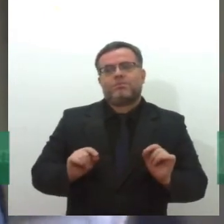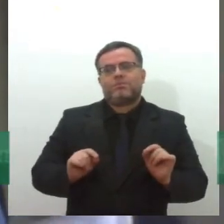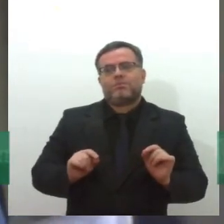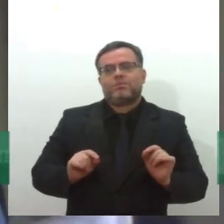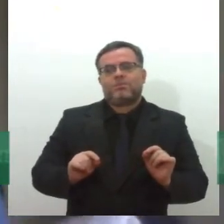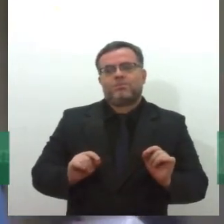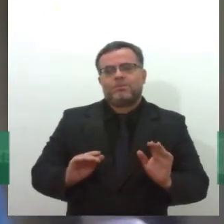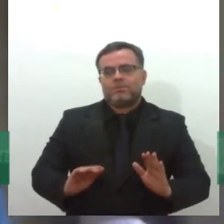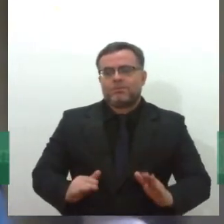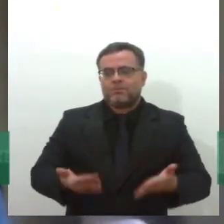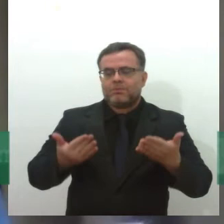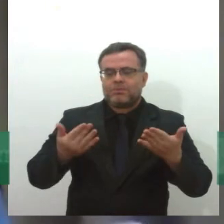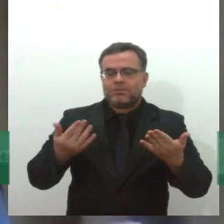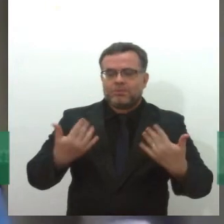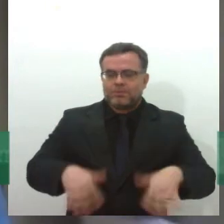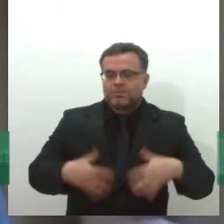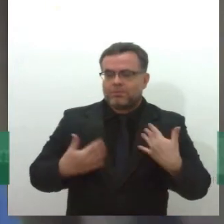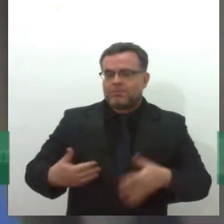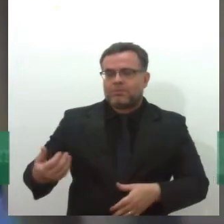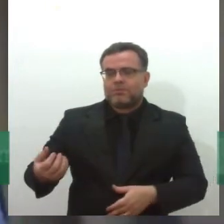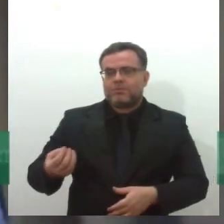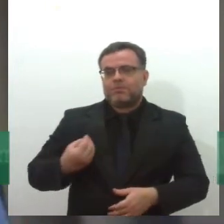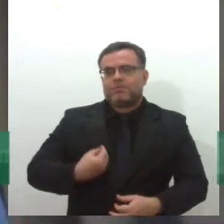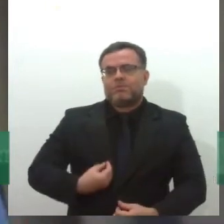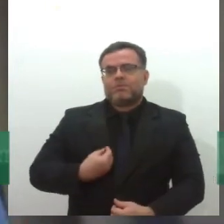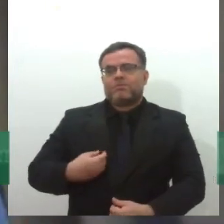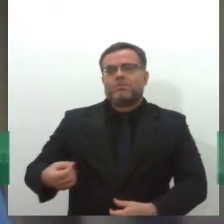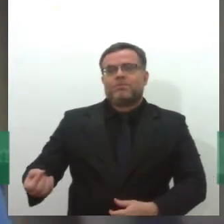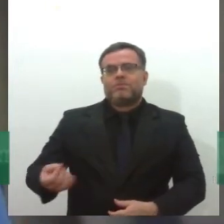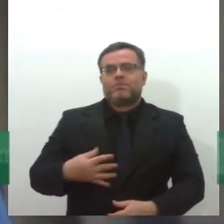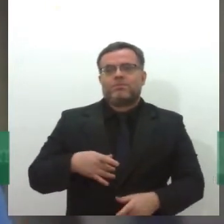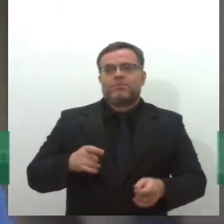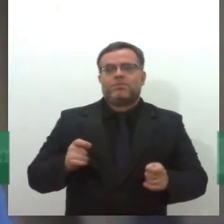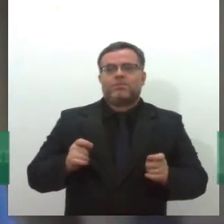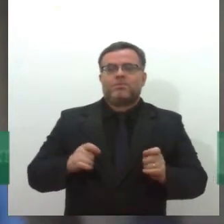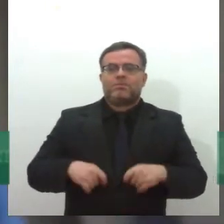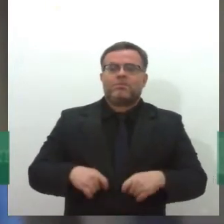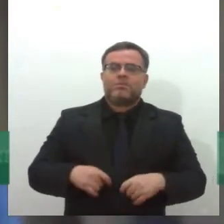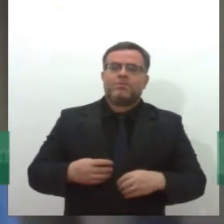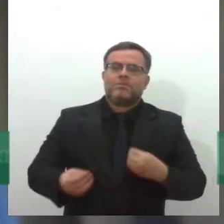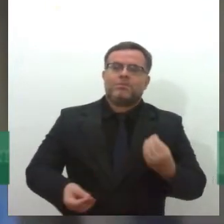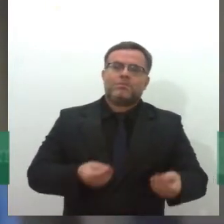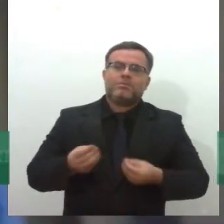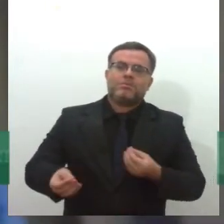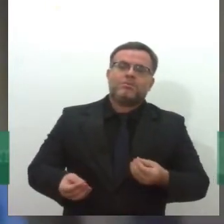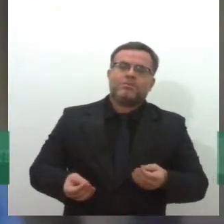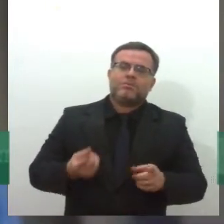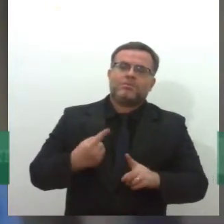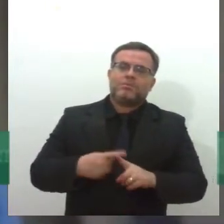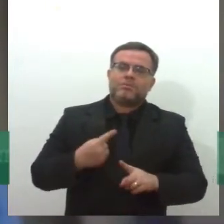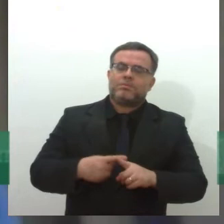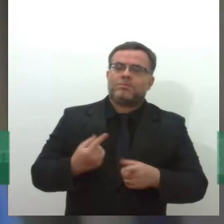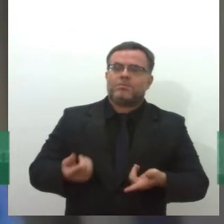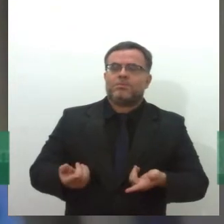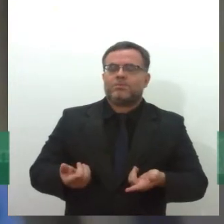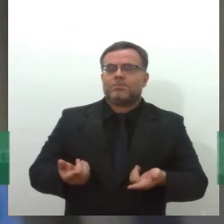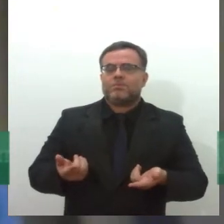ele esteve a 130 dólares semana passada, hoje está a 100 dólares, justamente porque é uma commodity,